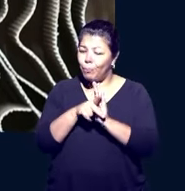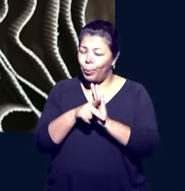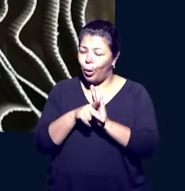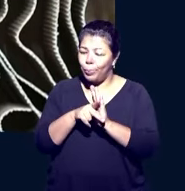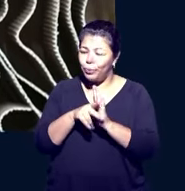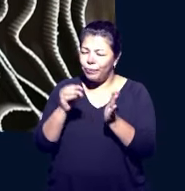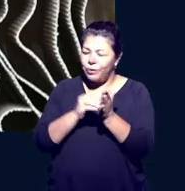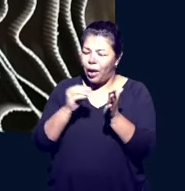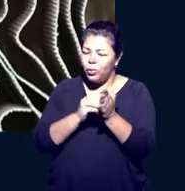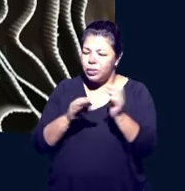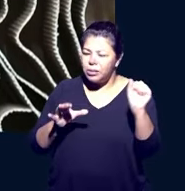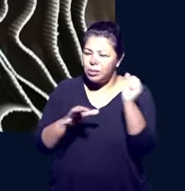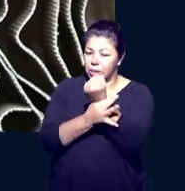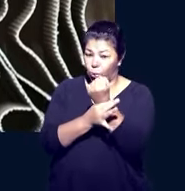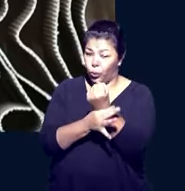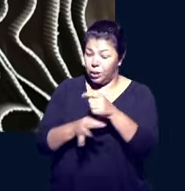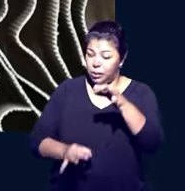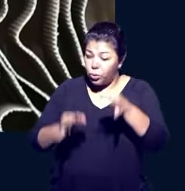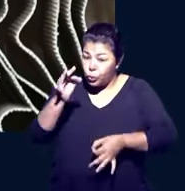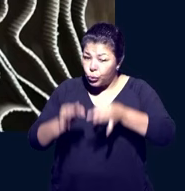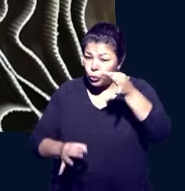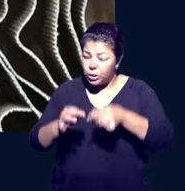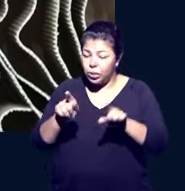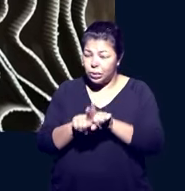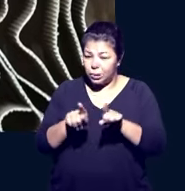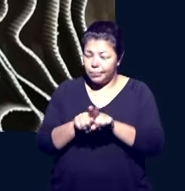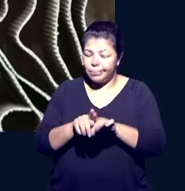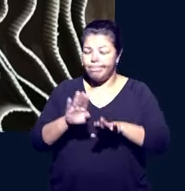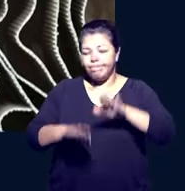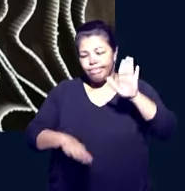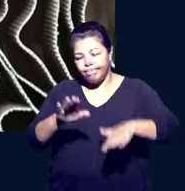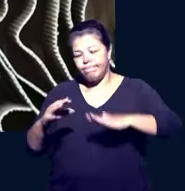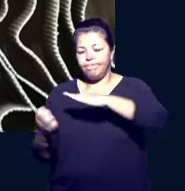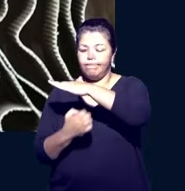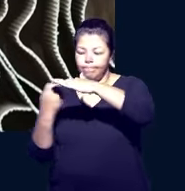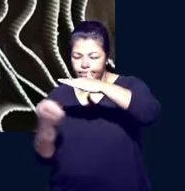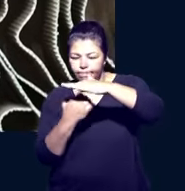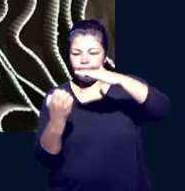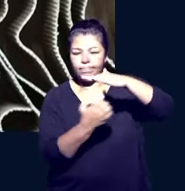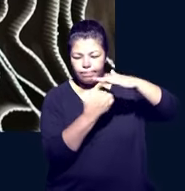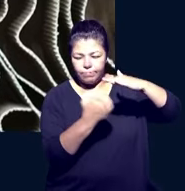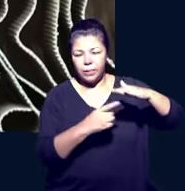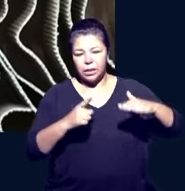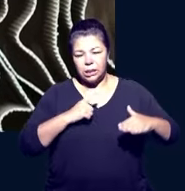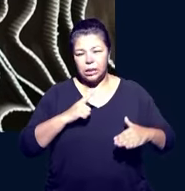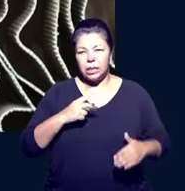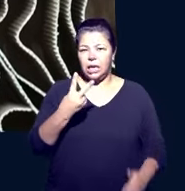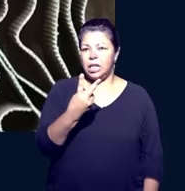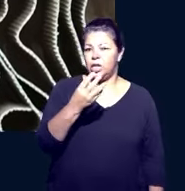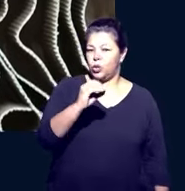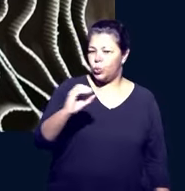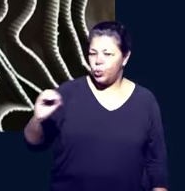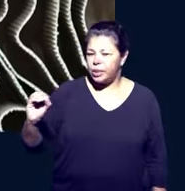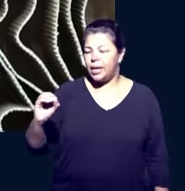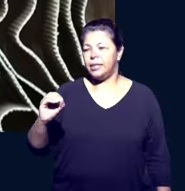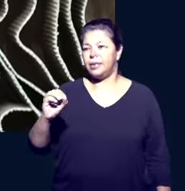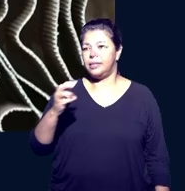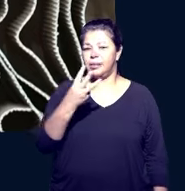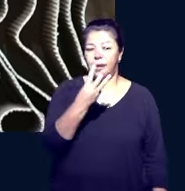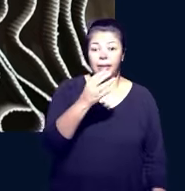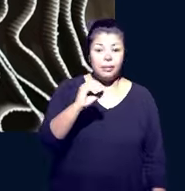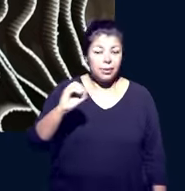jurídica eh grandes instituições financeiras trabalham com 200 70 eh 200